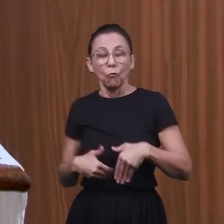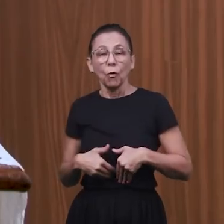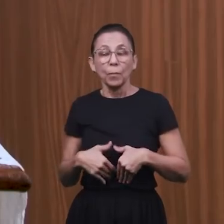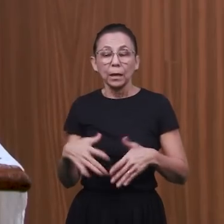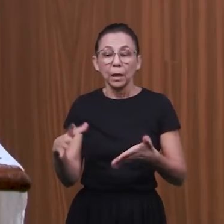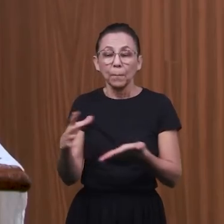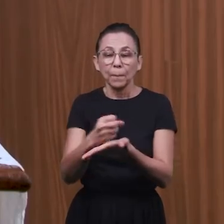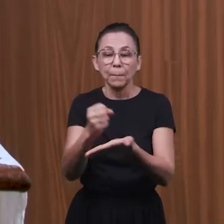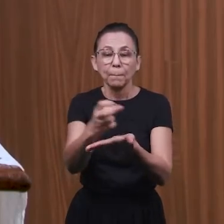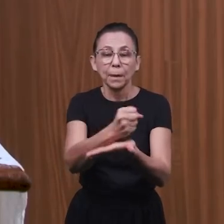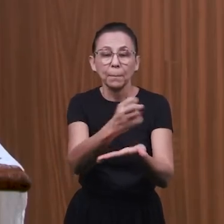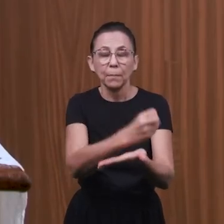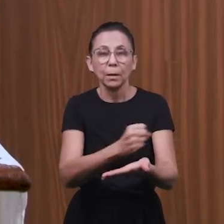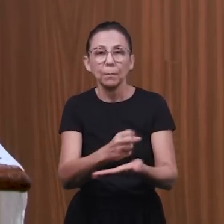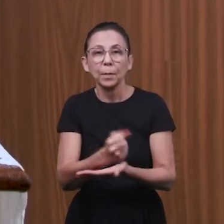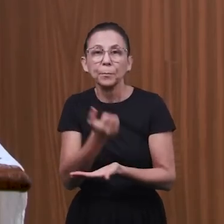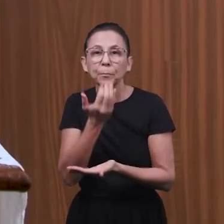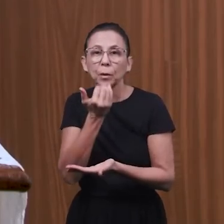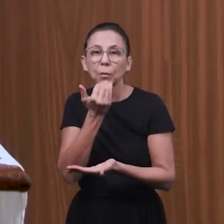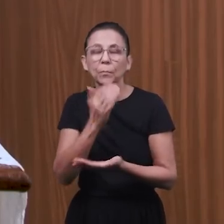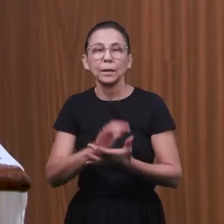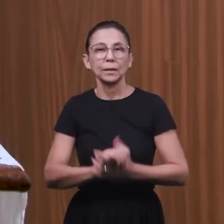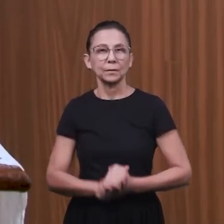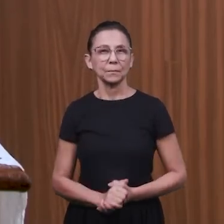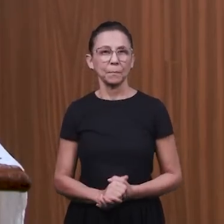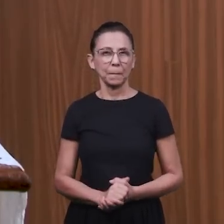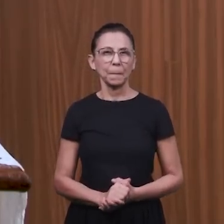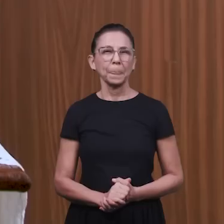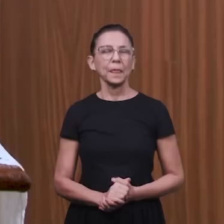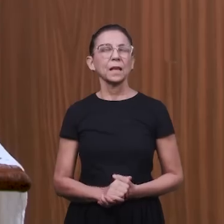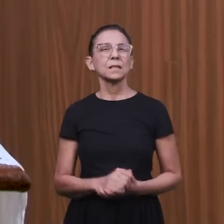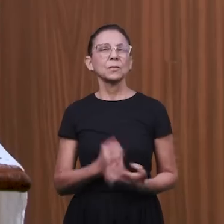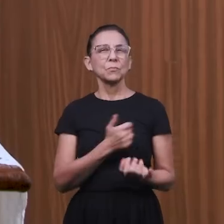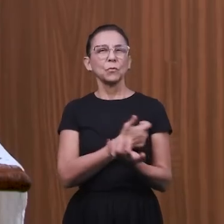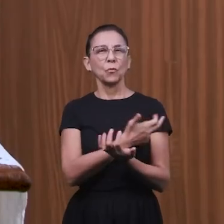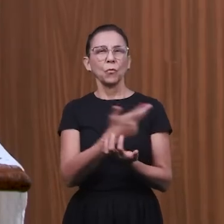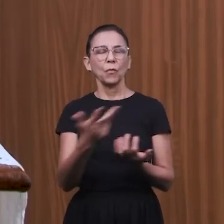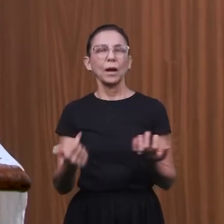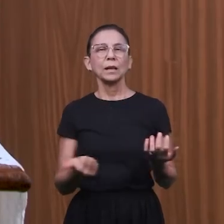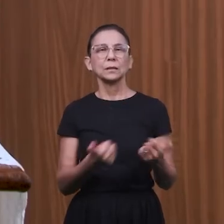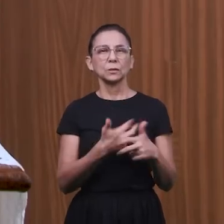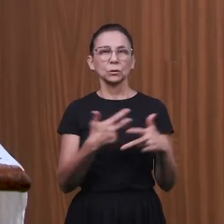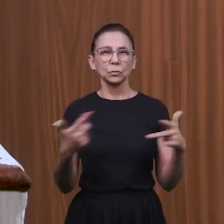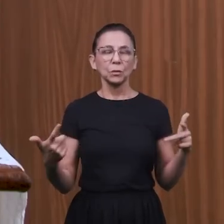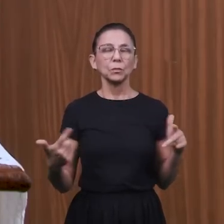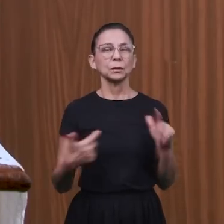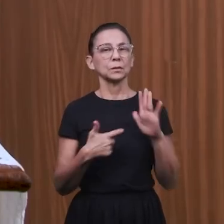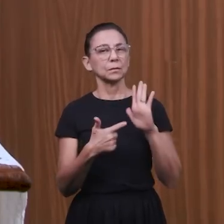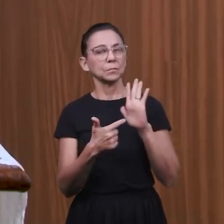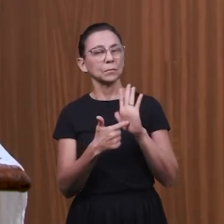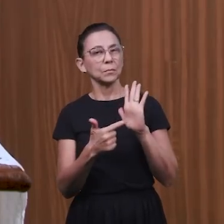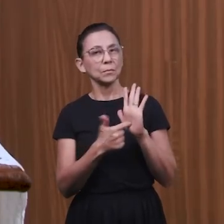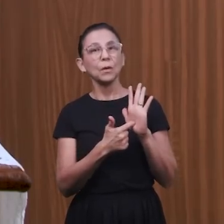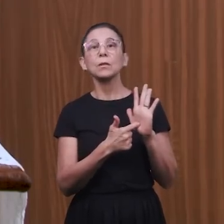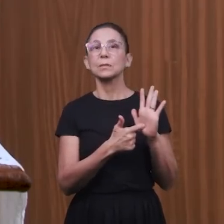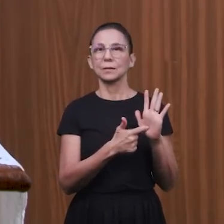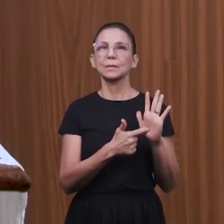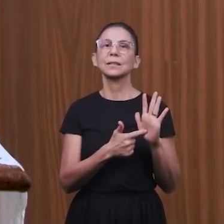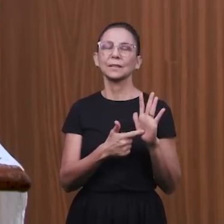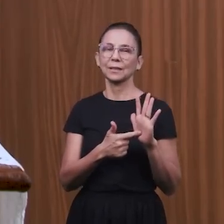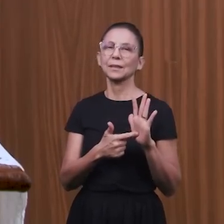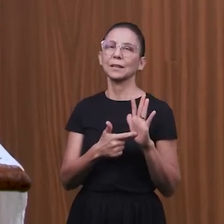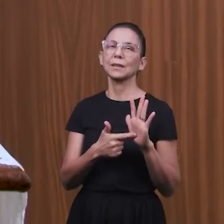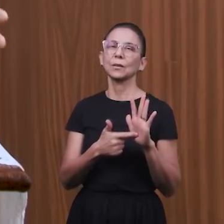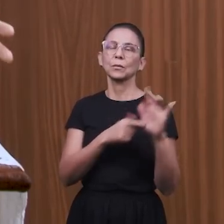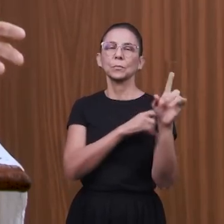Senhor Jesus. Os irmãos estão vendo quantas alegorias, tipologias, figuras vão apontando para esse caráter